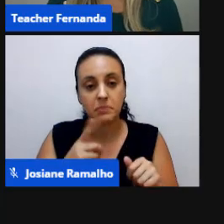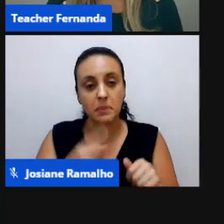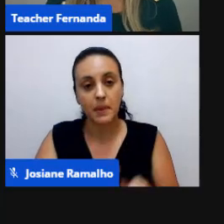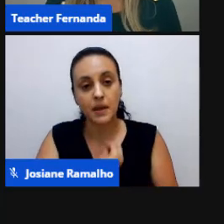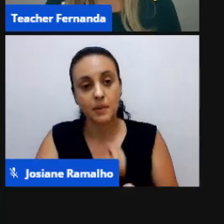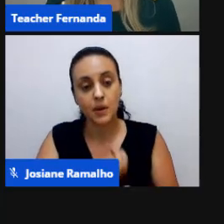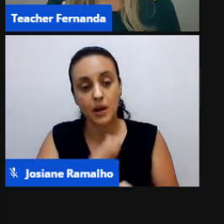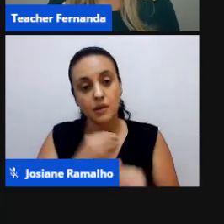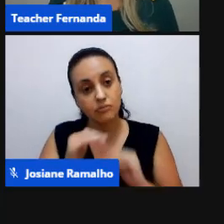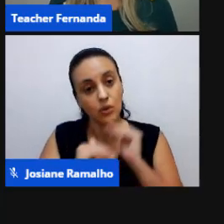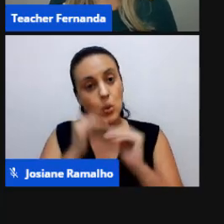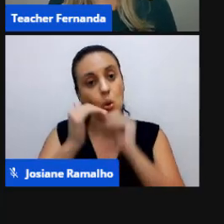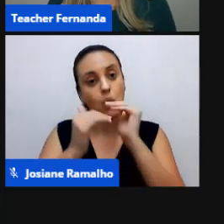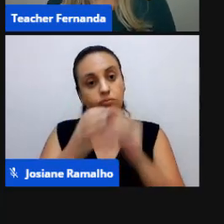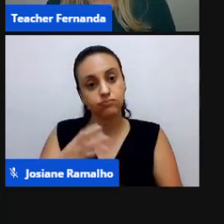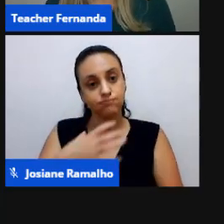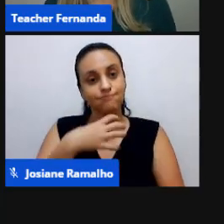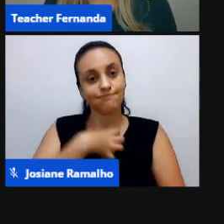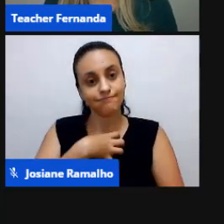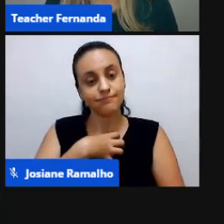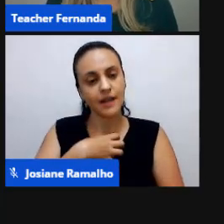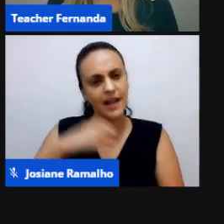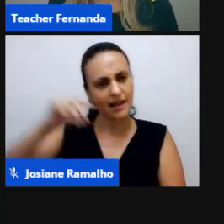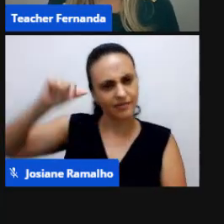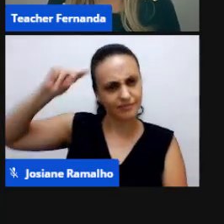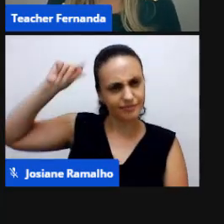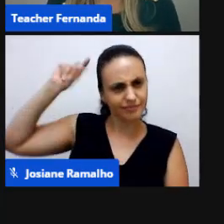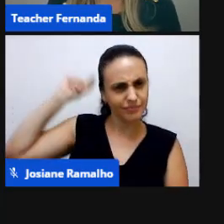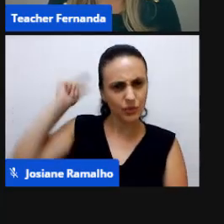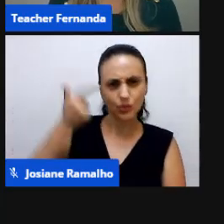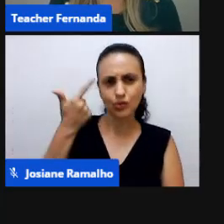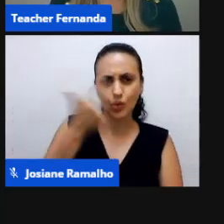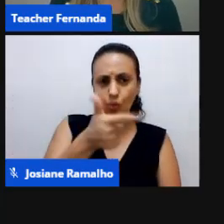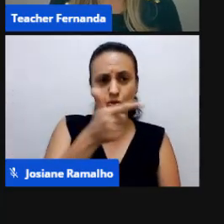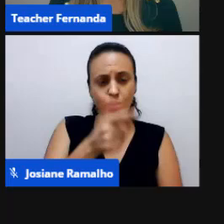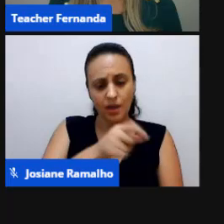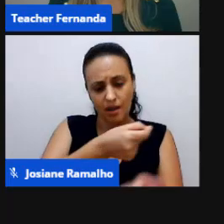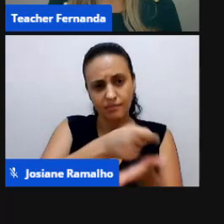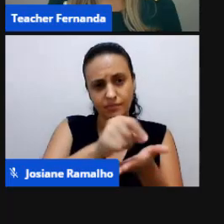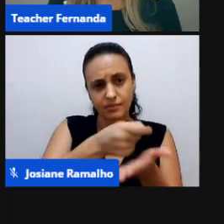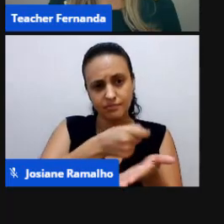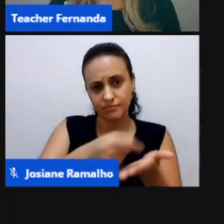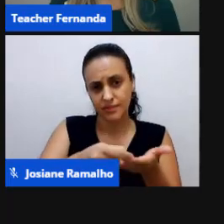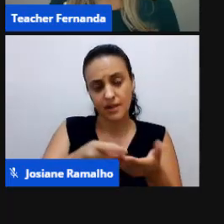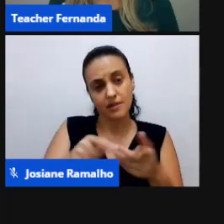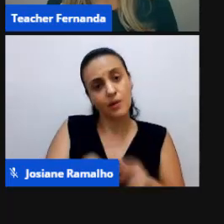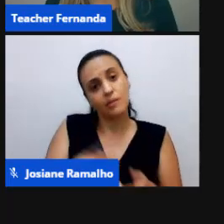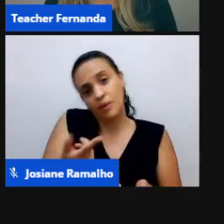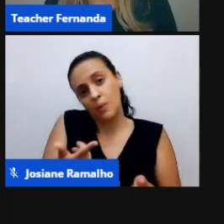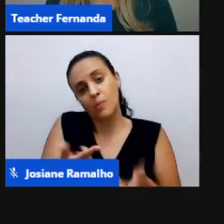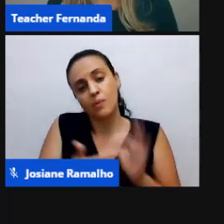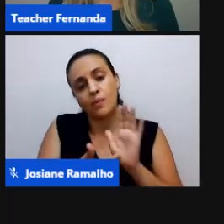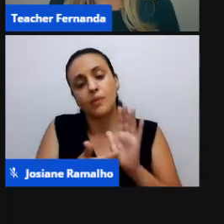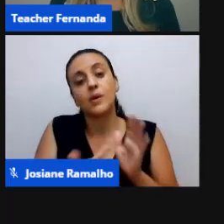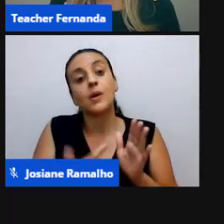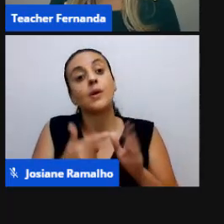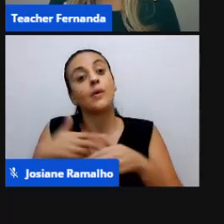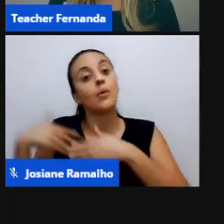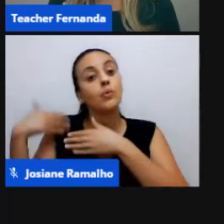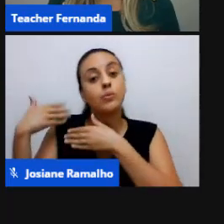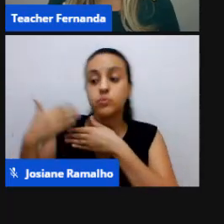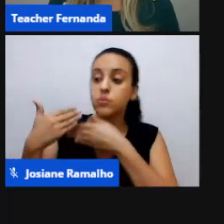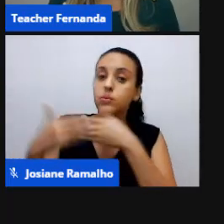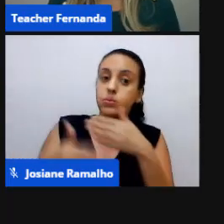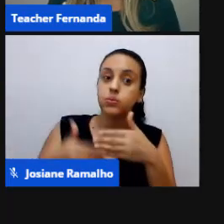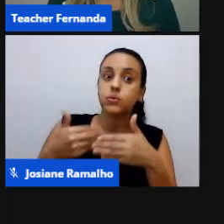existia escrita, então as coisas eram representadas de maneiras diferentes. Com o tempo, nós demos muito mais